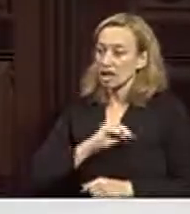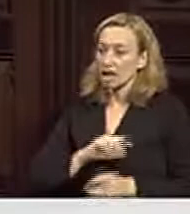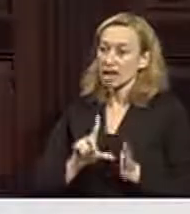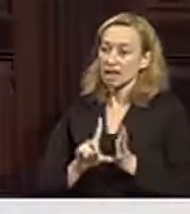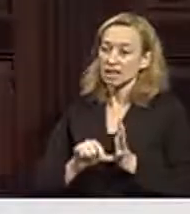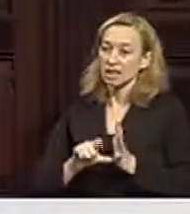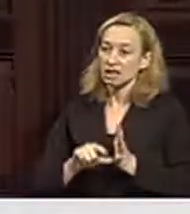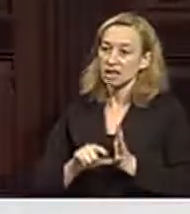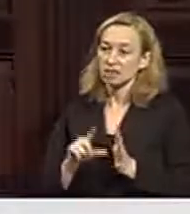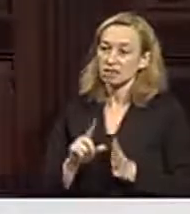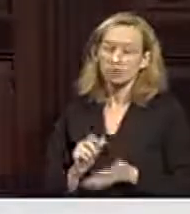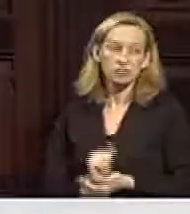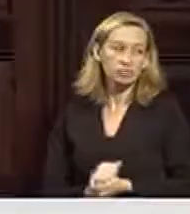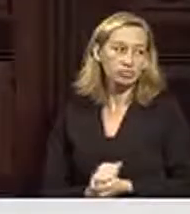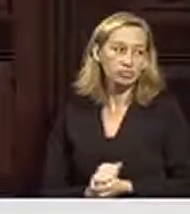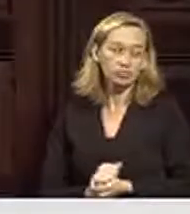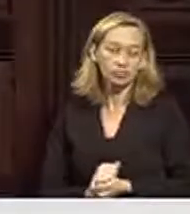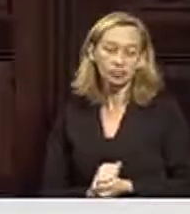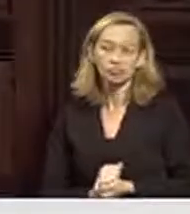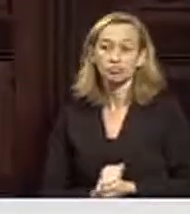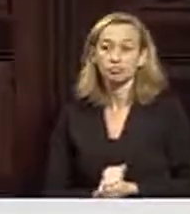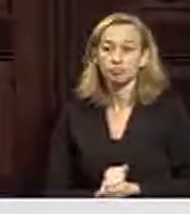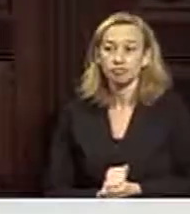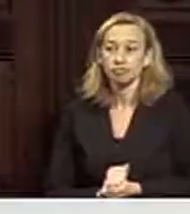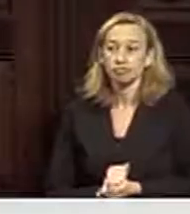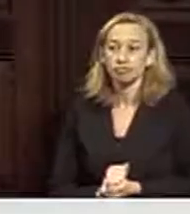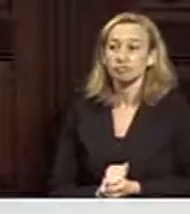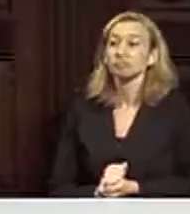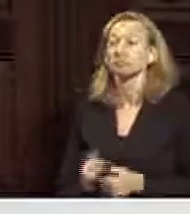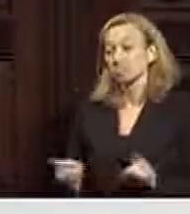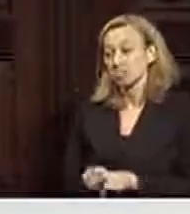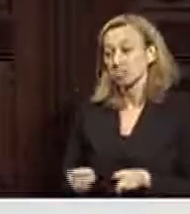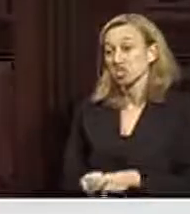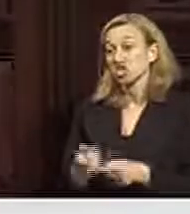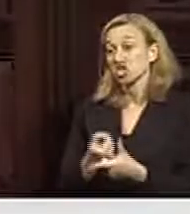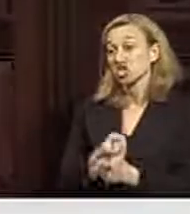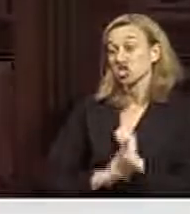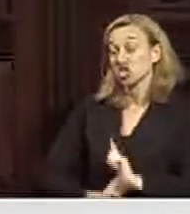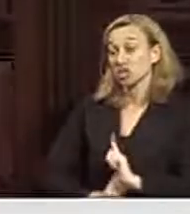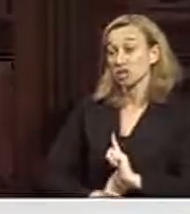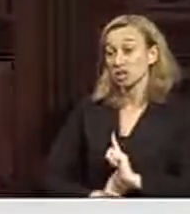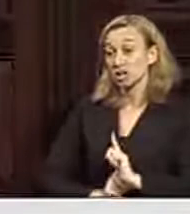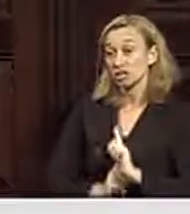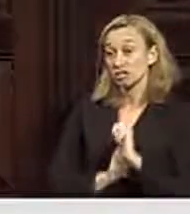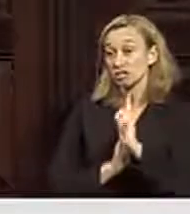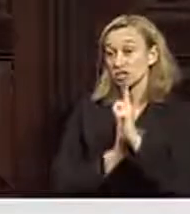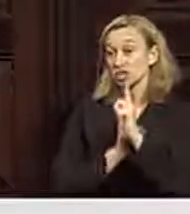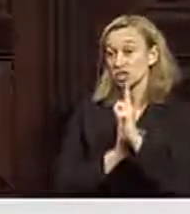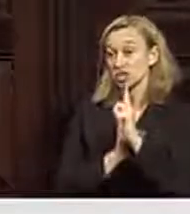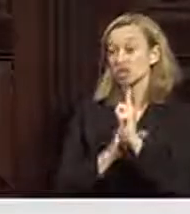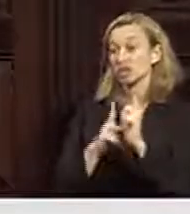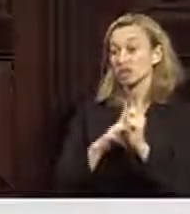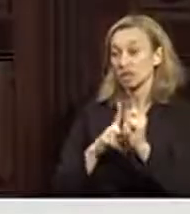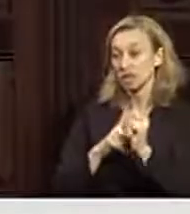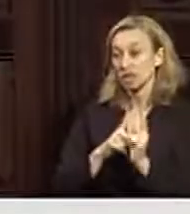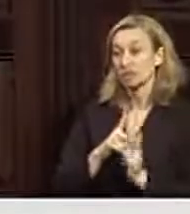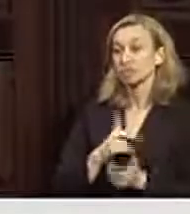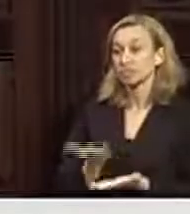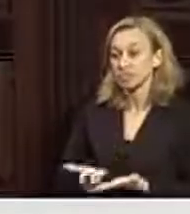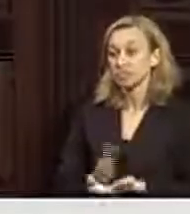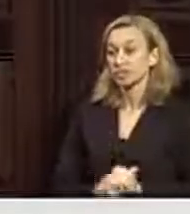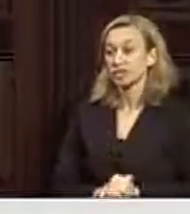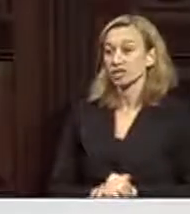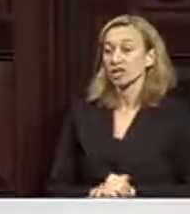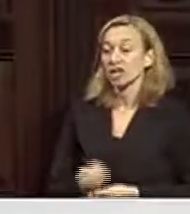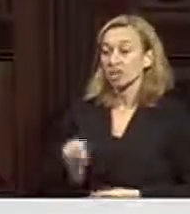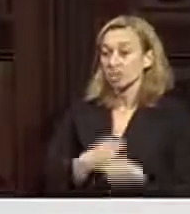atrasados. E, evidentemente, com dívidas que o hospital contrai, decorrente de uma gestão